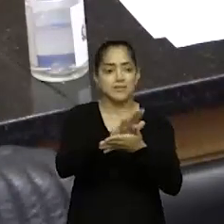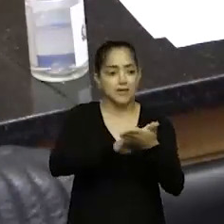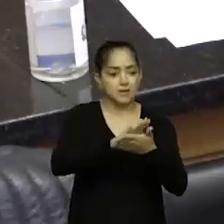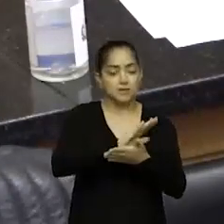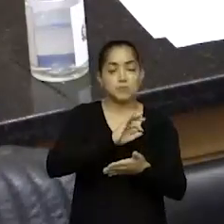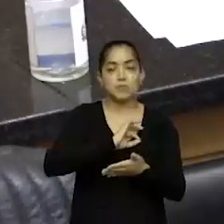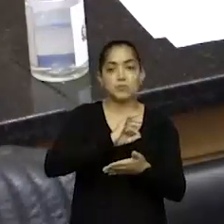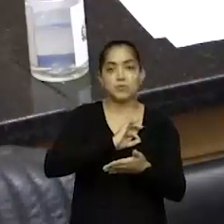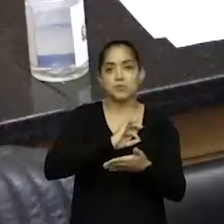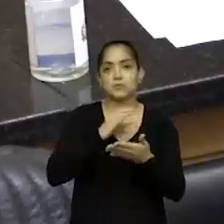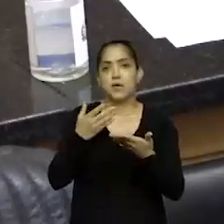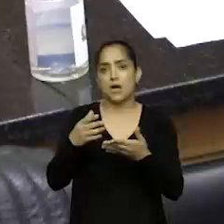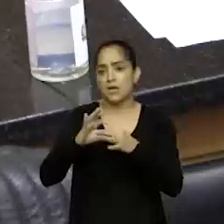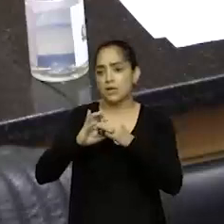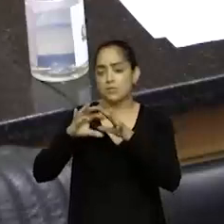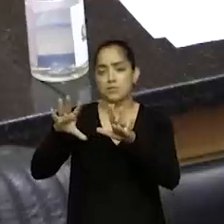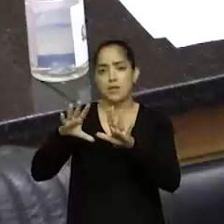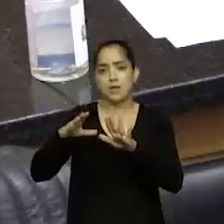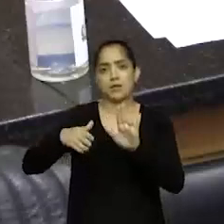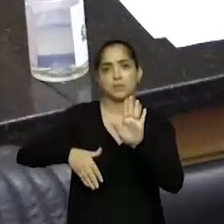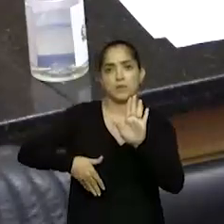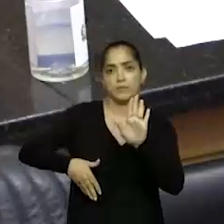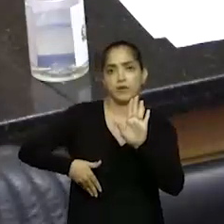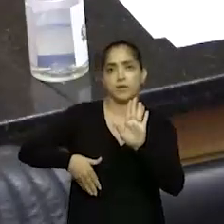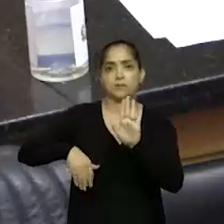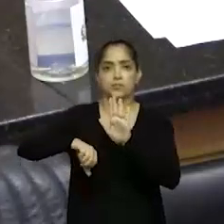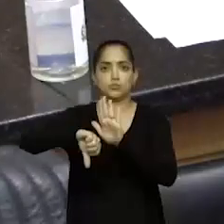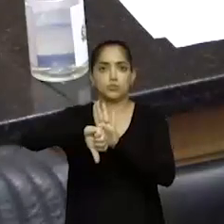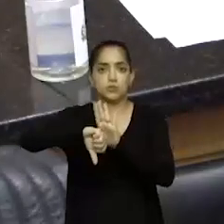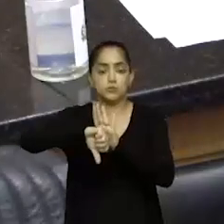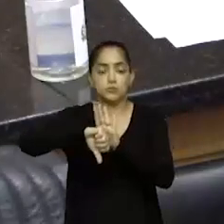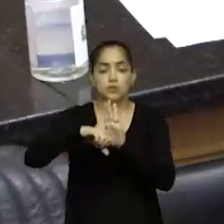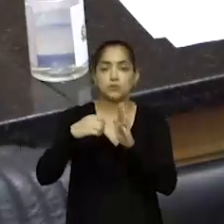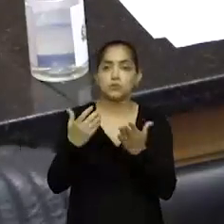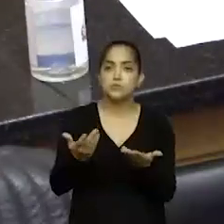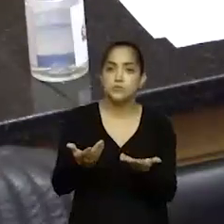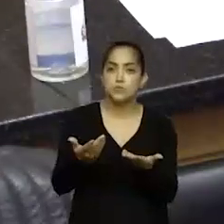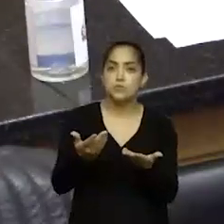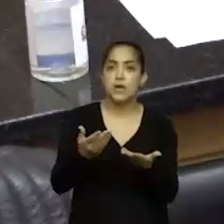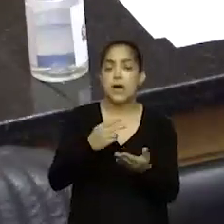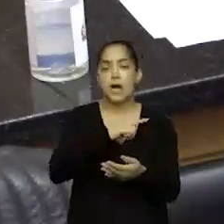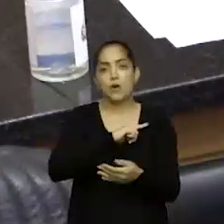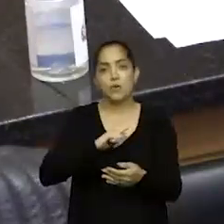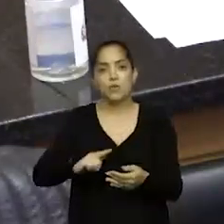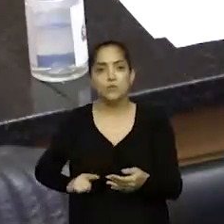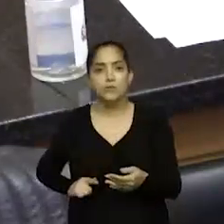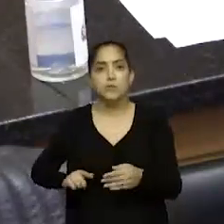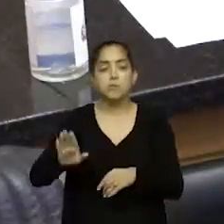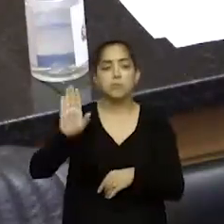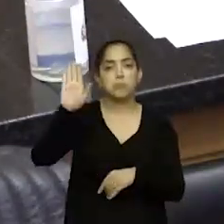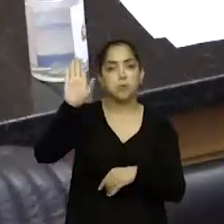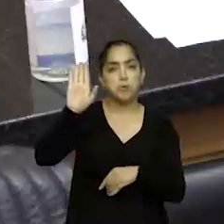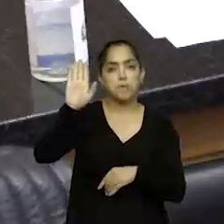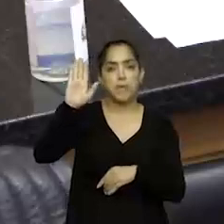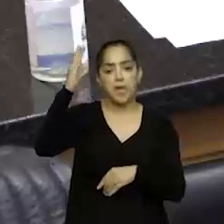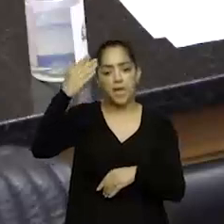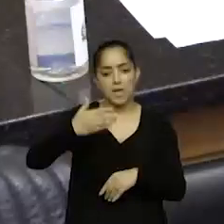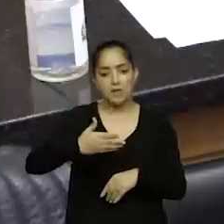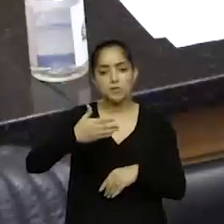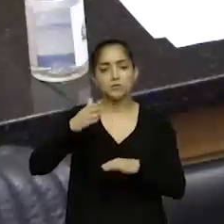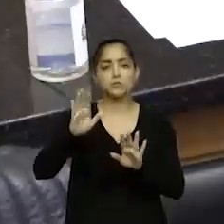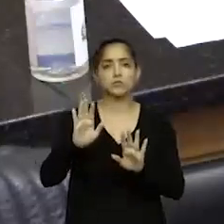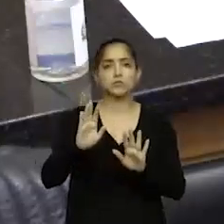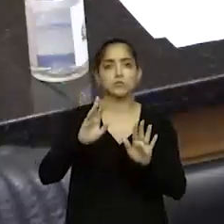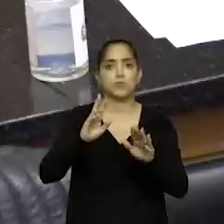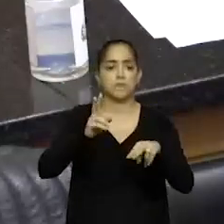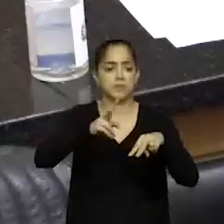e tudo para vagabundo. Aí vem o governador, prometo a prisão,